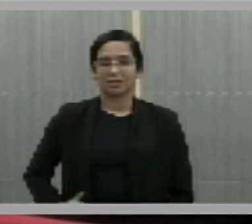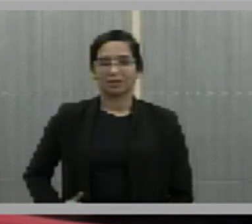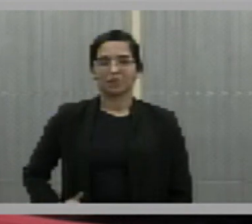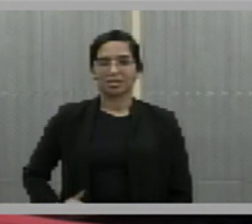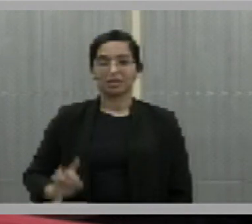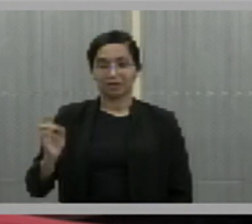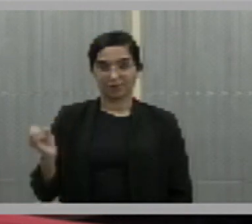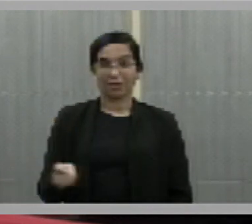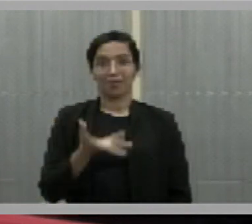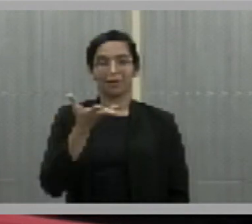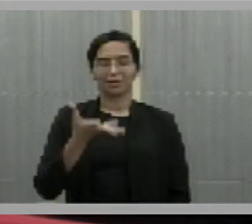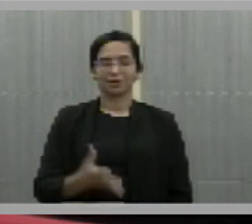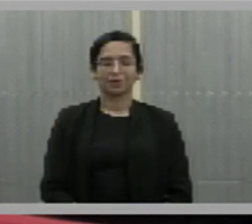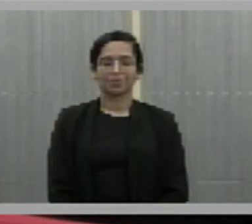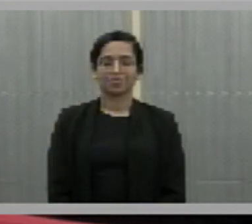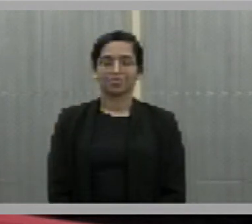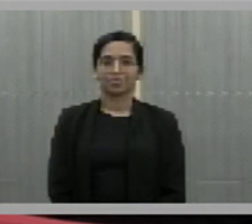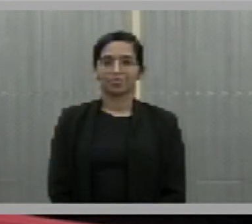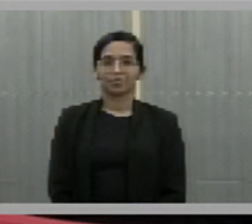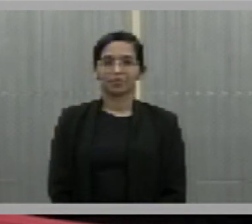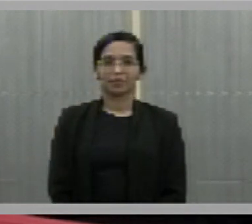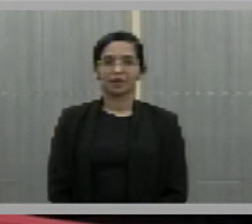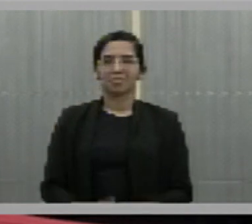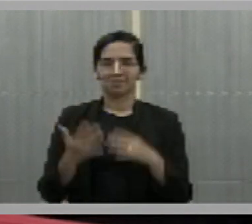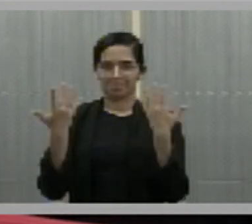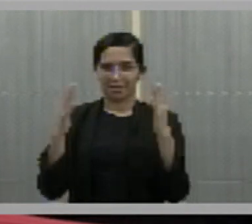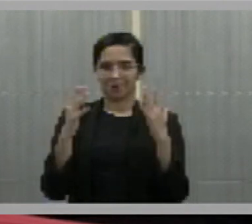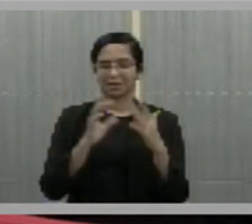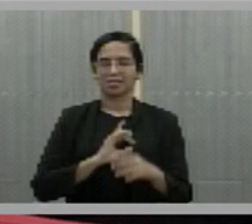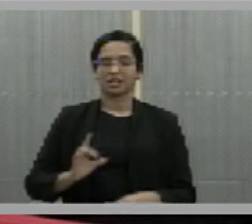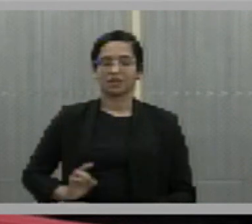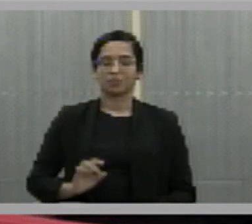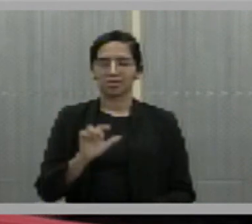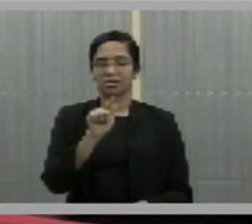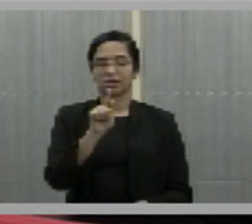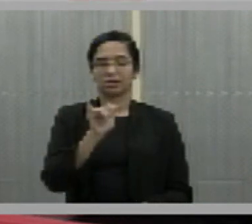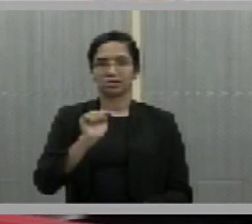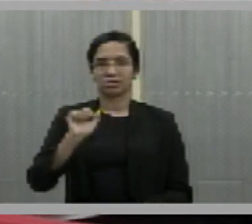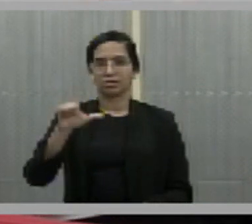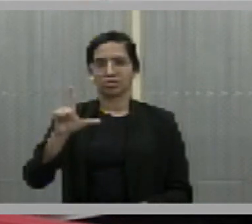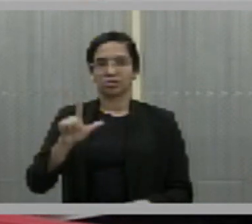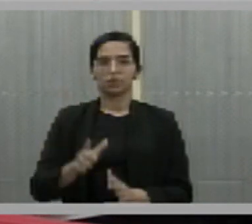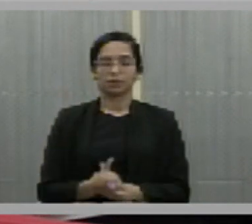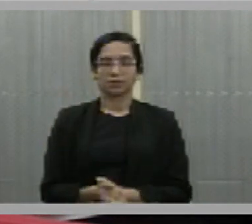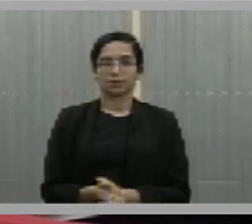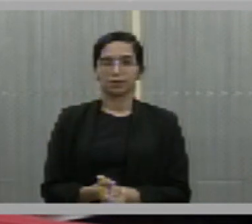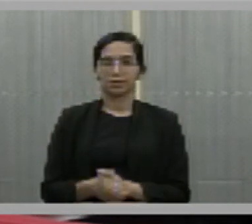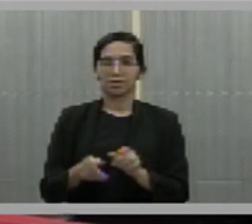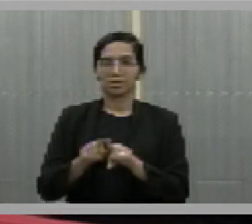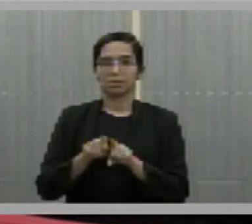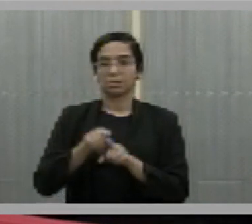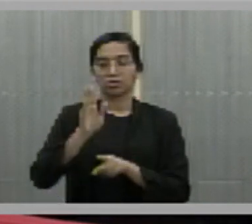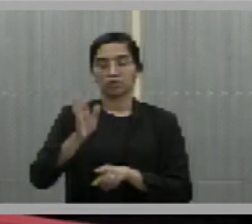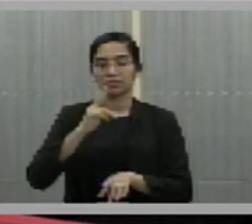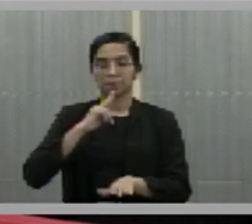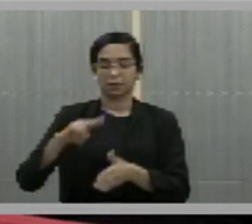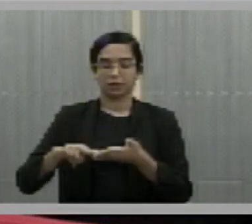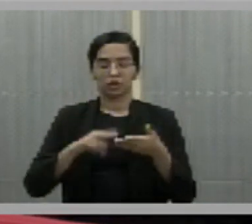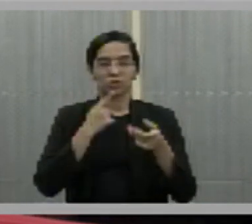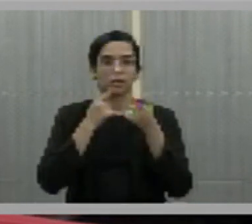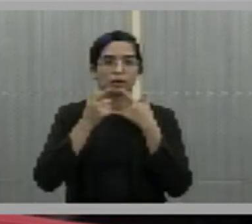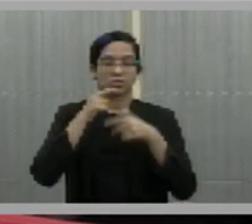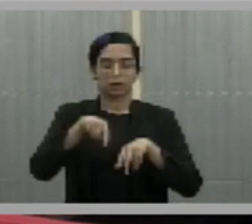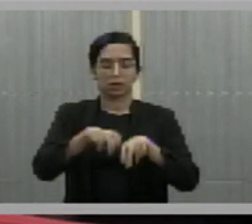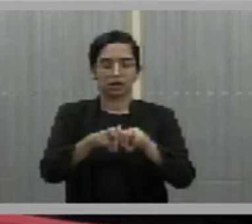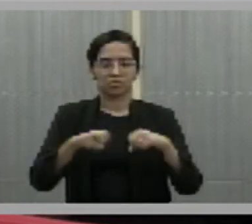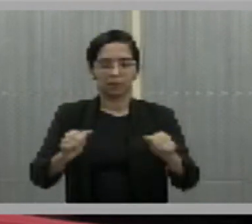novato deputado. Então, foi muito bem. Parabéns, deputado Gil, hoje na CCJ. E já trouxemos as matérias e votamos nesse plenário. Acho que